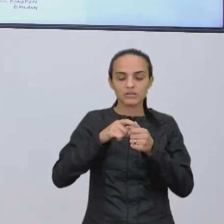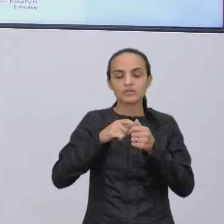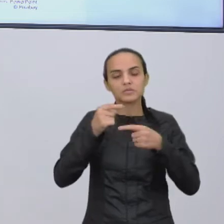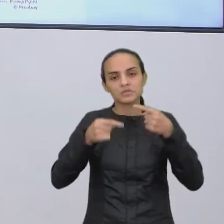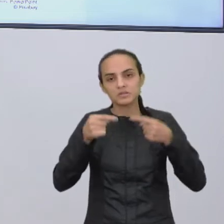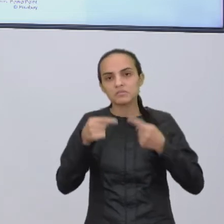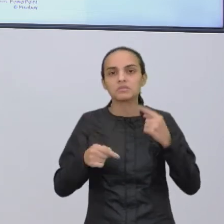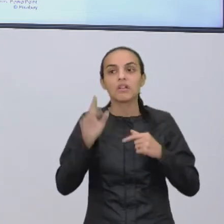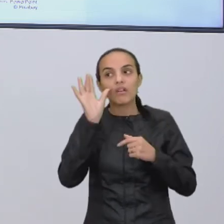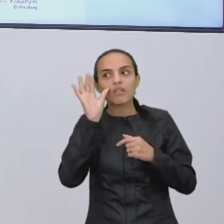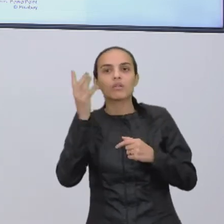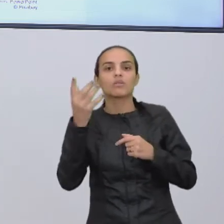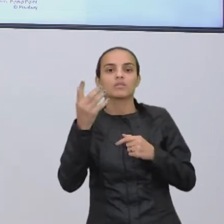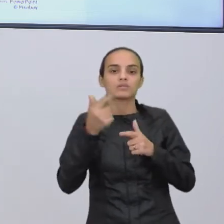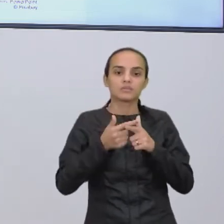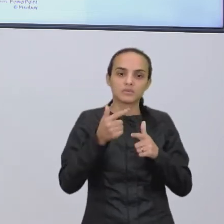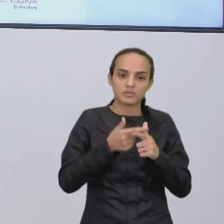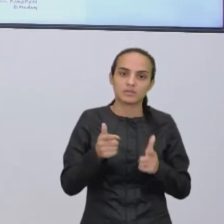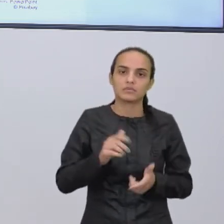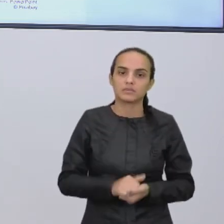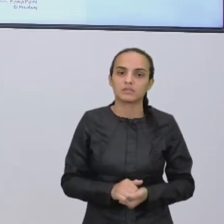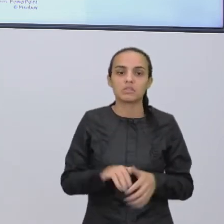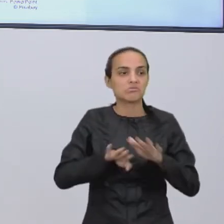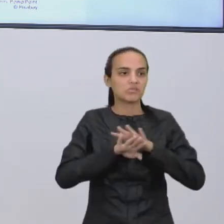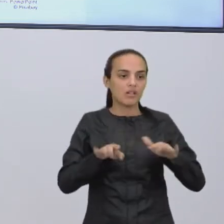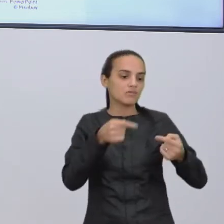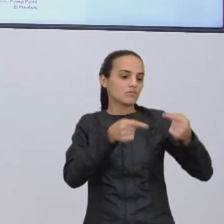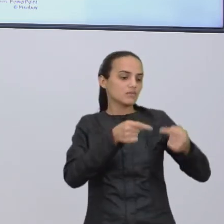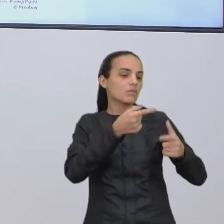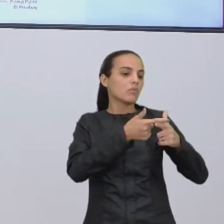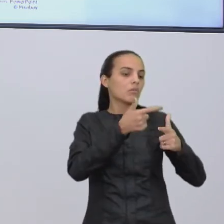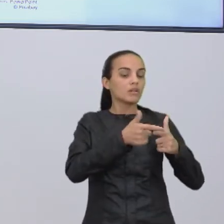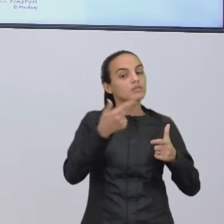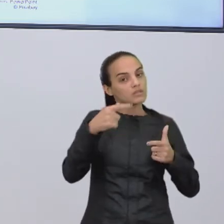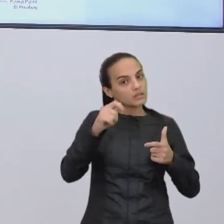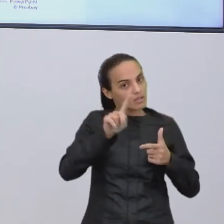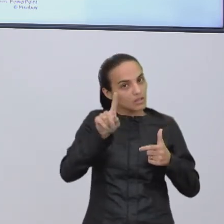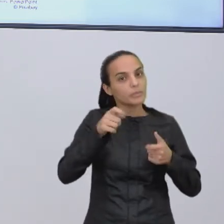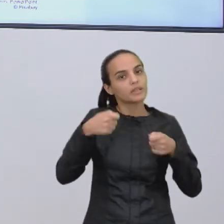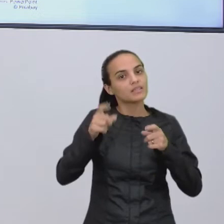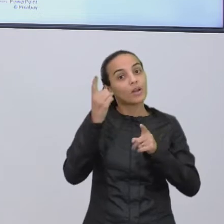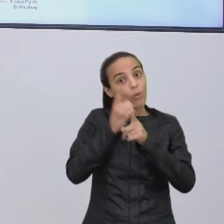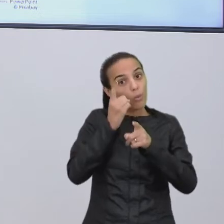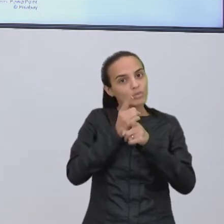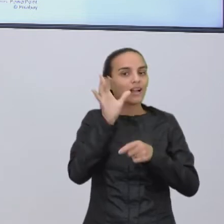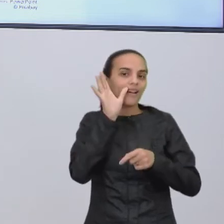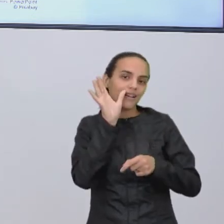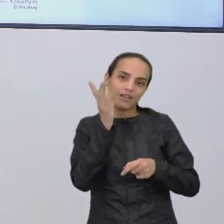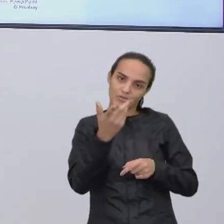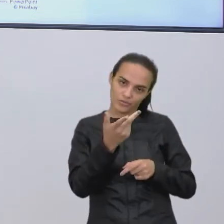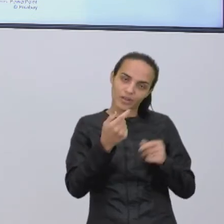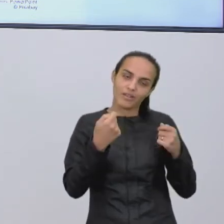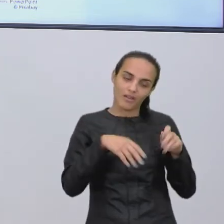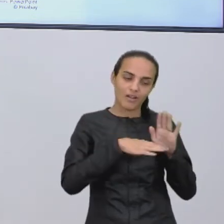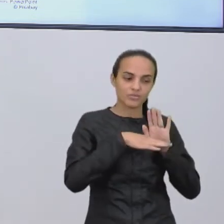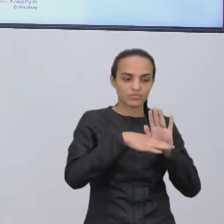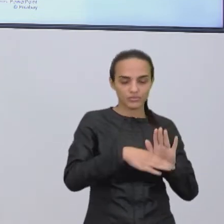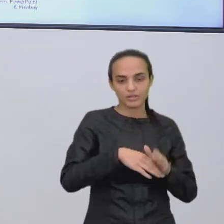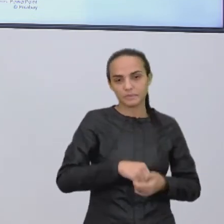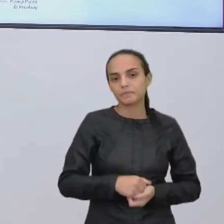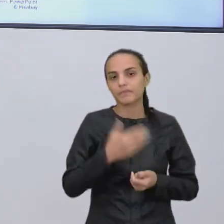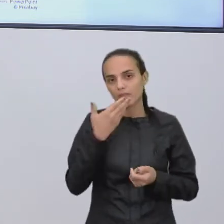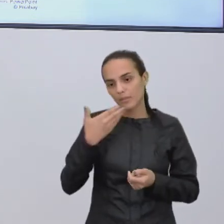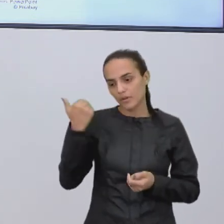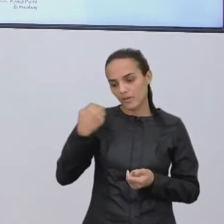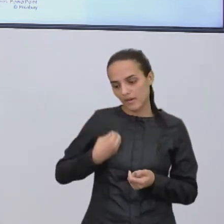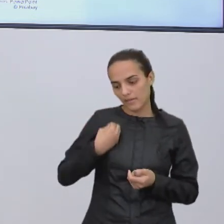soluções também, né, não basta só discutir os problemas, tem que encontrar caminhos e apontar, né, soluções aí que podem melhorar a vida